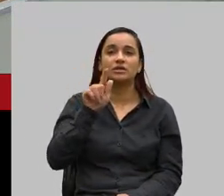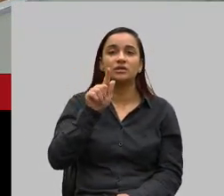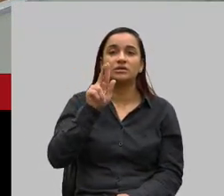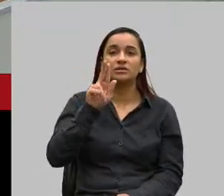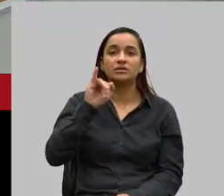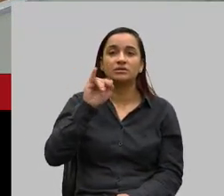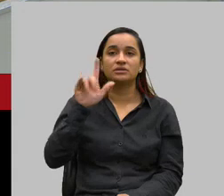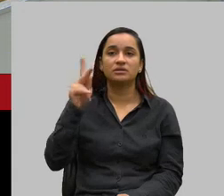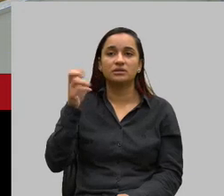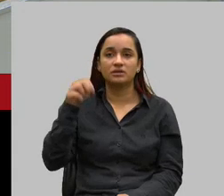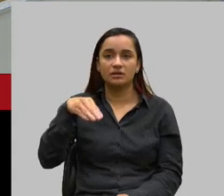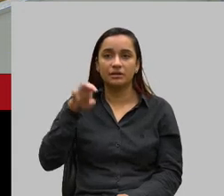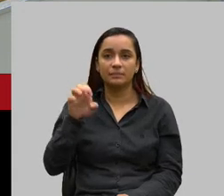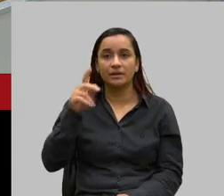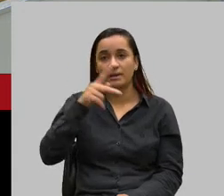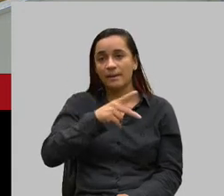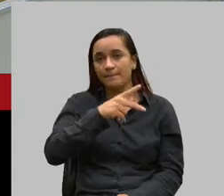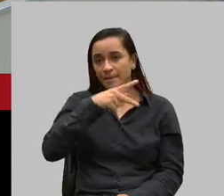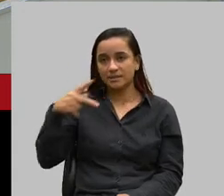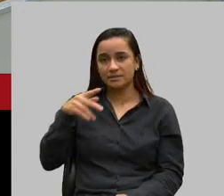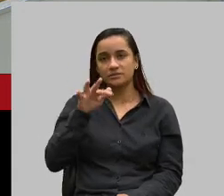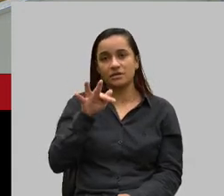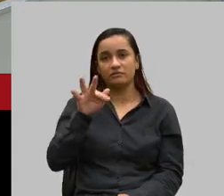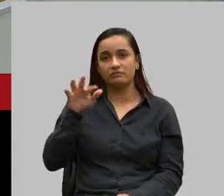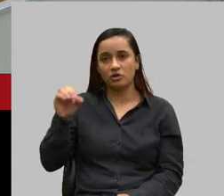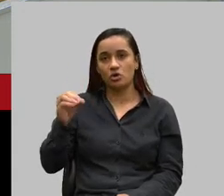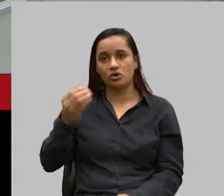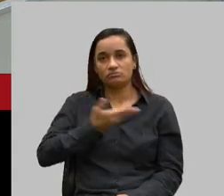grande líder grande amigo desta